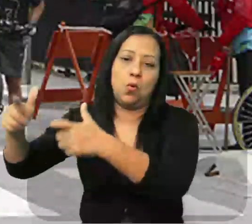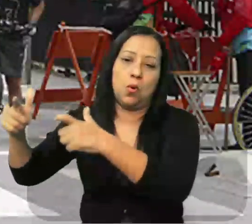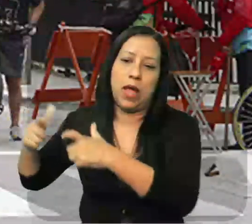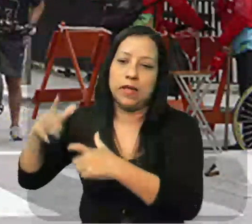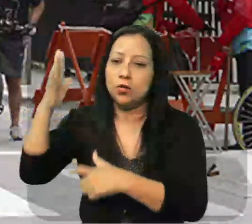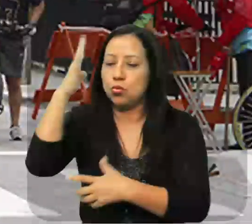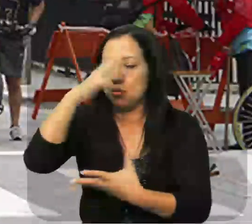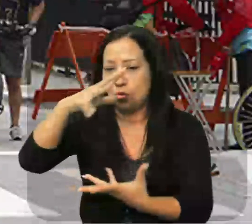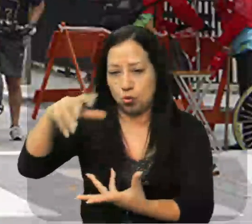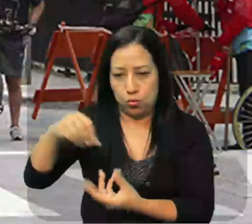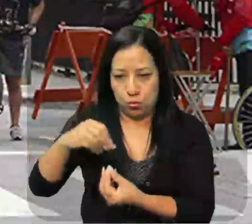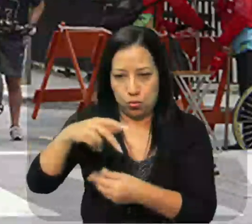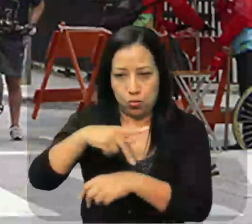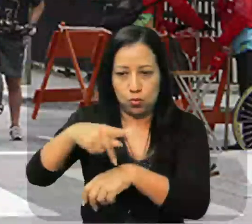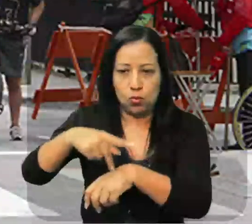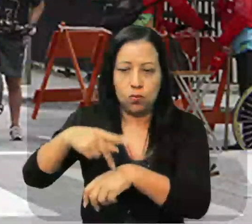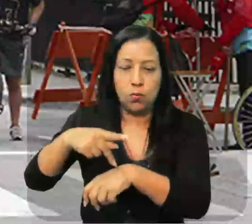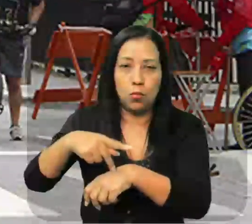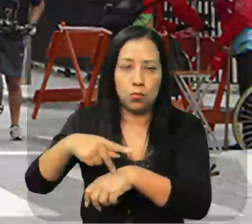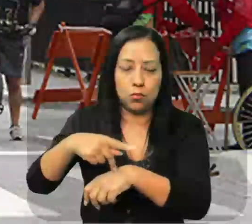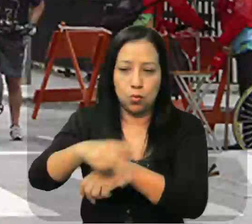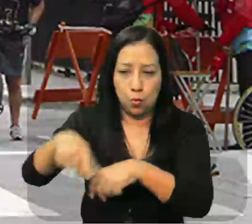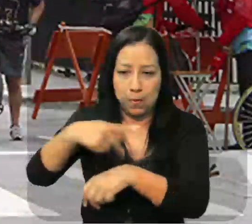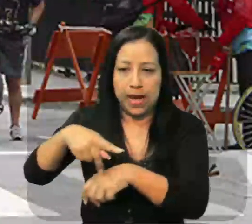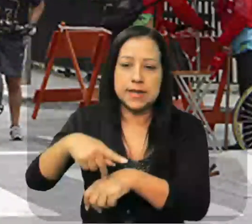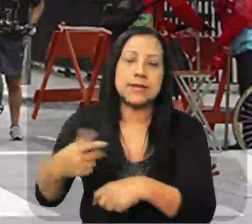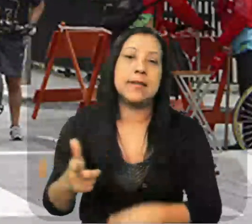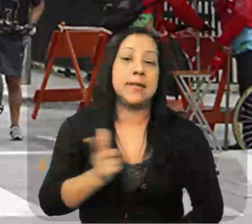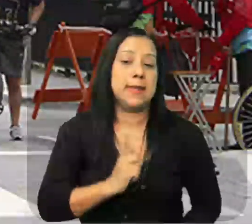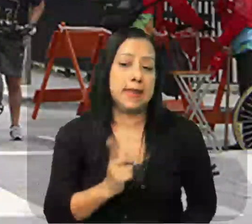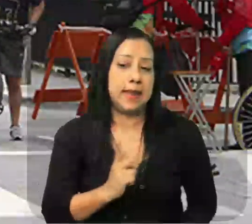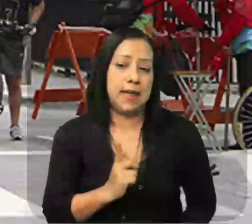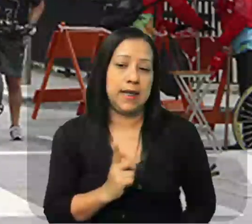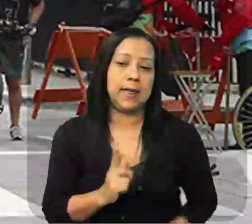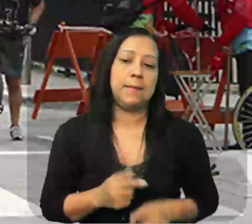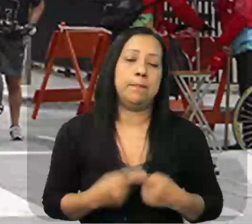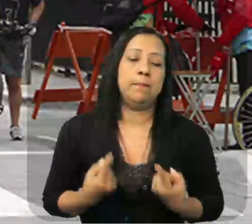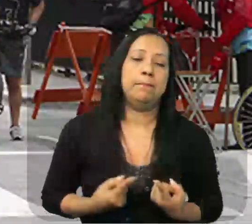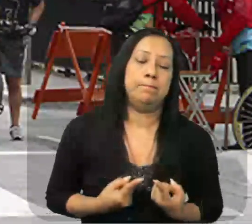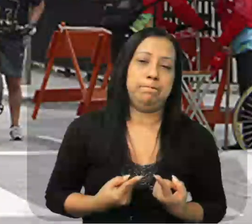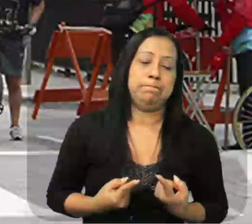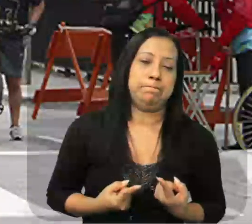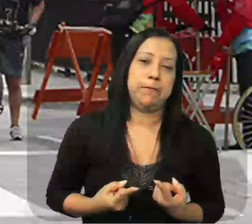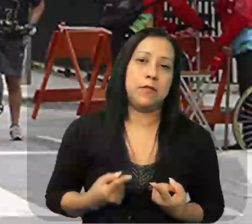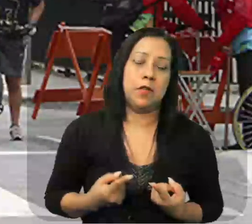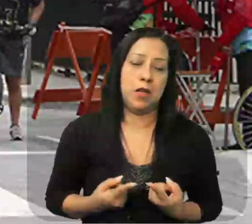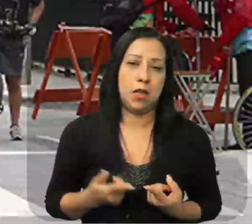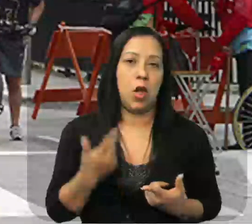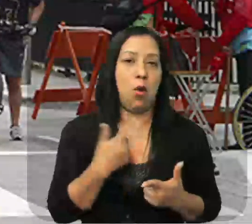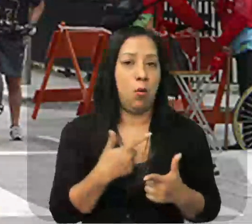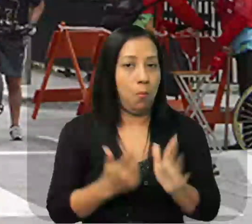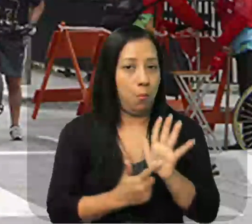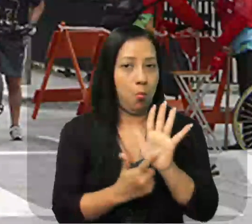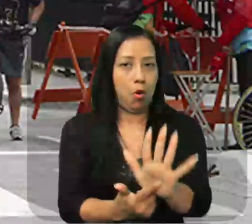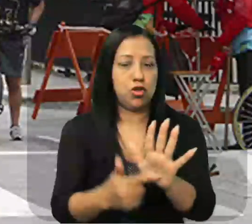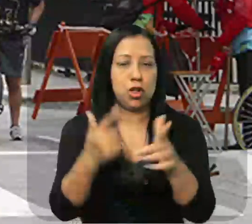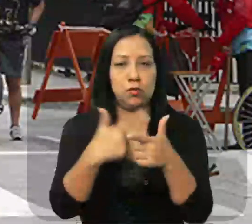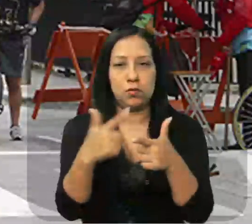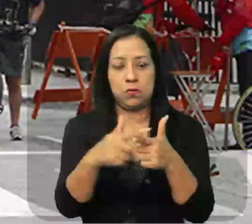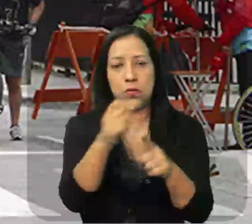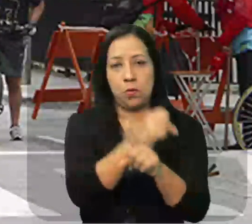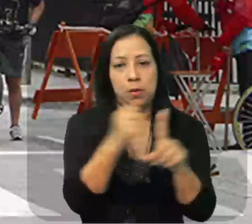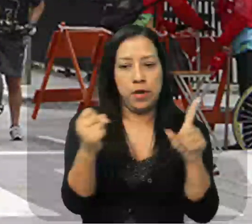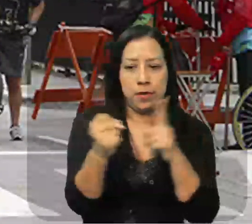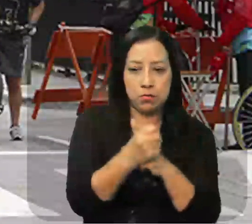Brasil, mas em muitos lugares do mundo. Ok? Vamos lá. Isso é um reflexo dessa